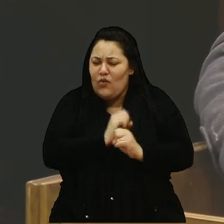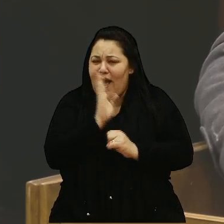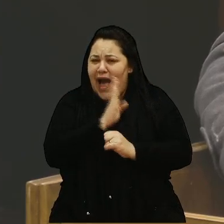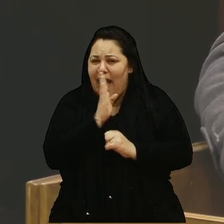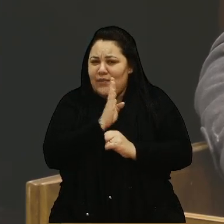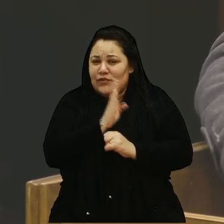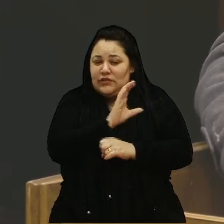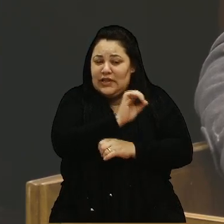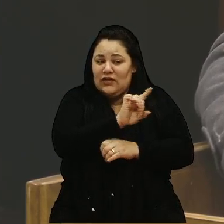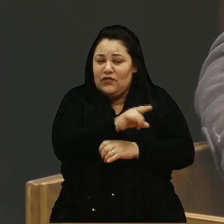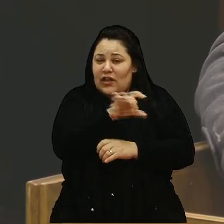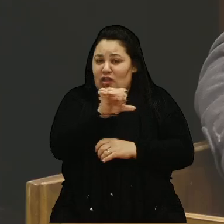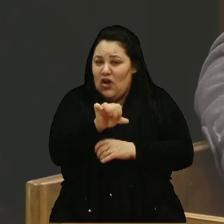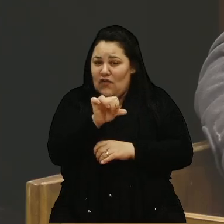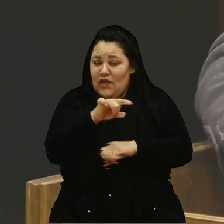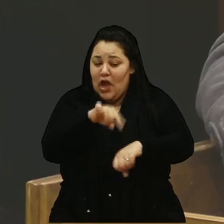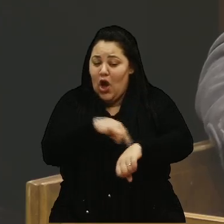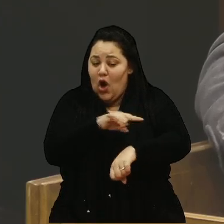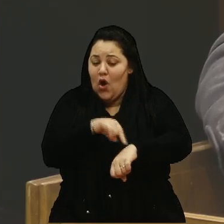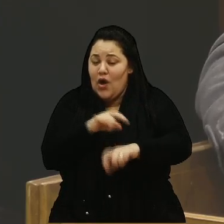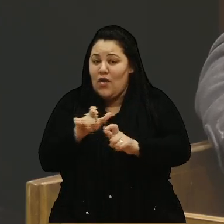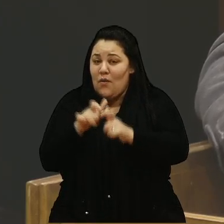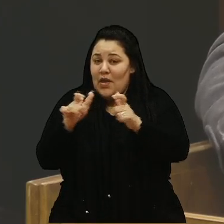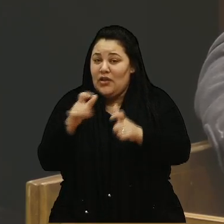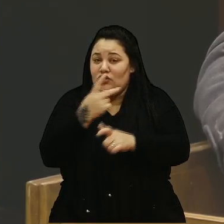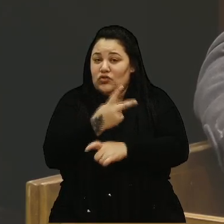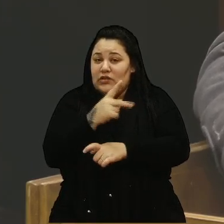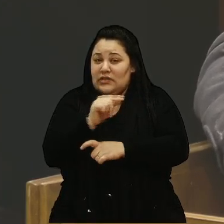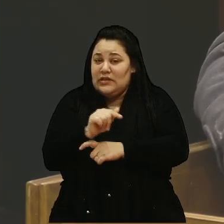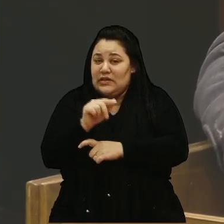0,9 kWh, isso representaria um aumento de R$